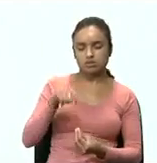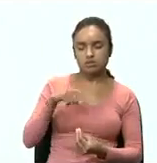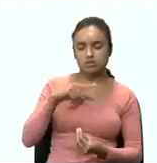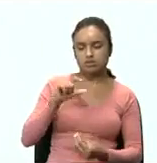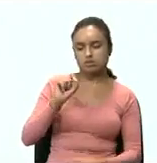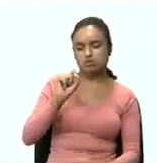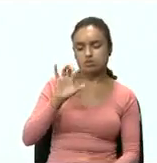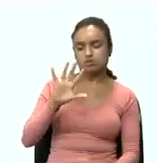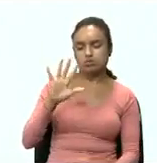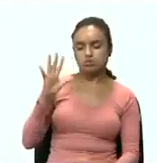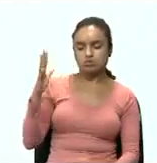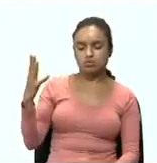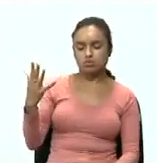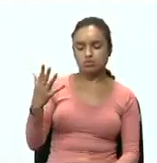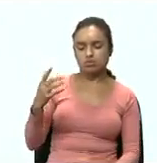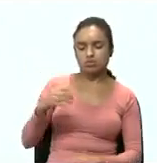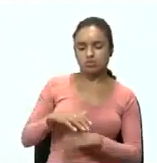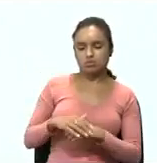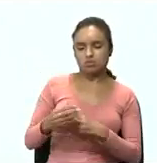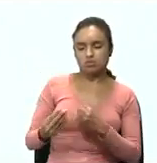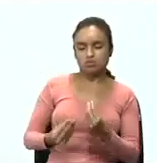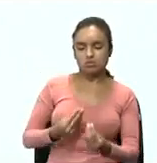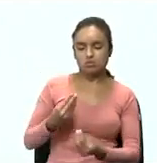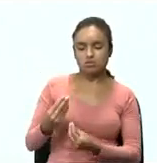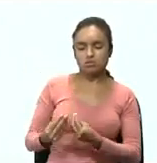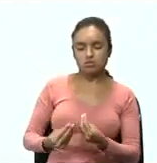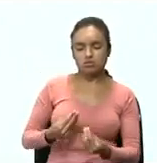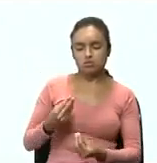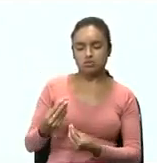que acontece? Como